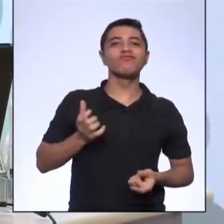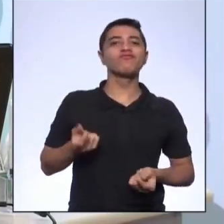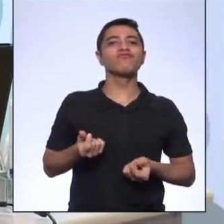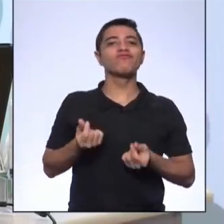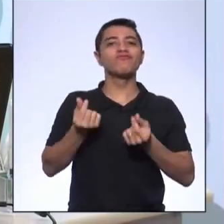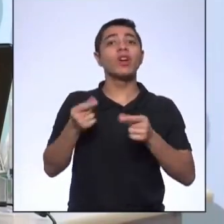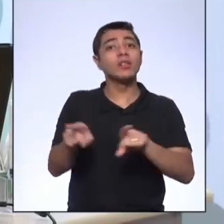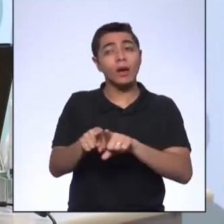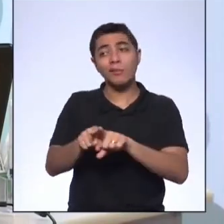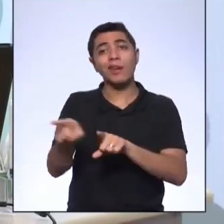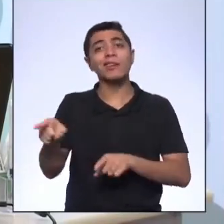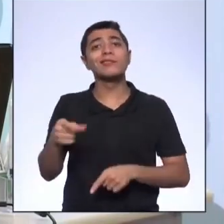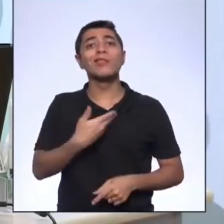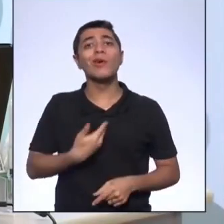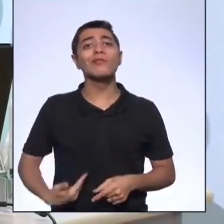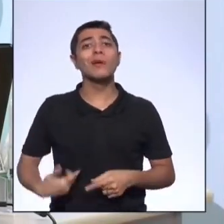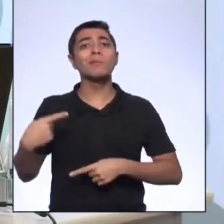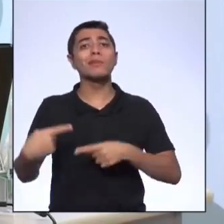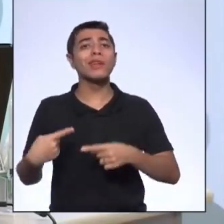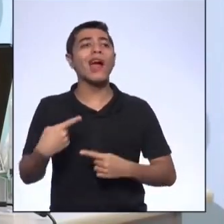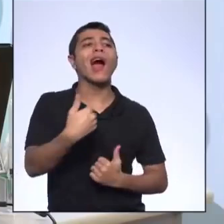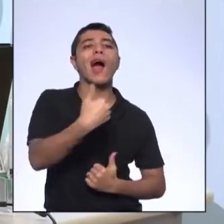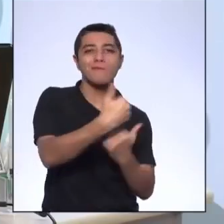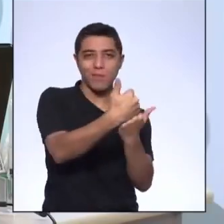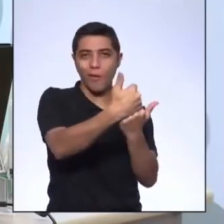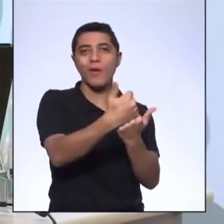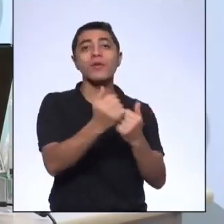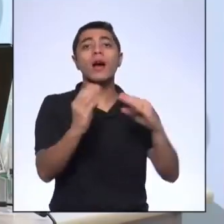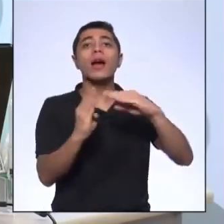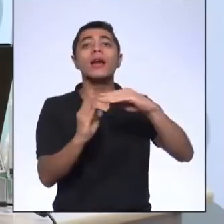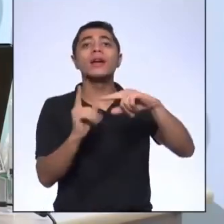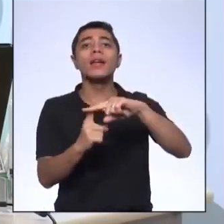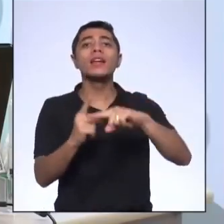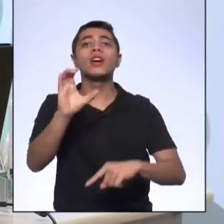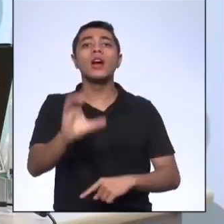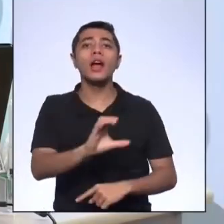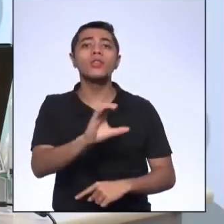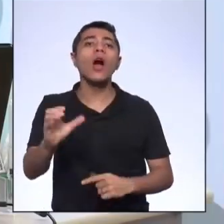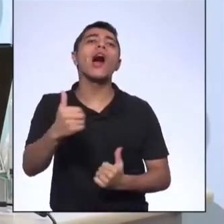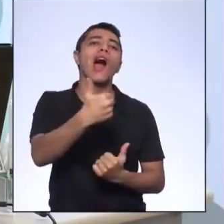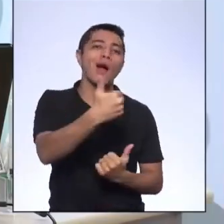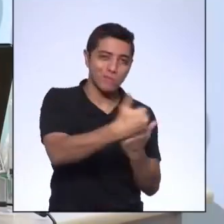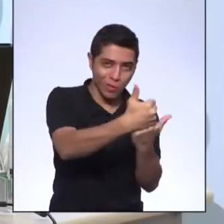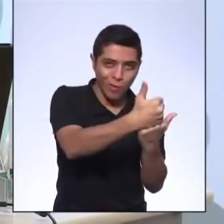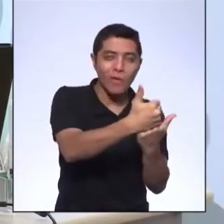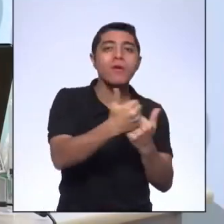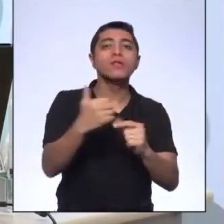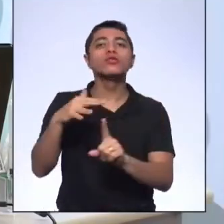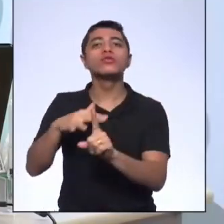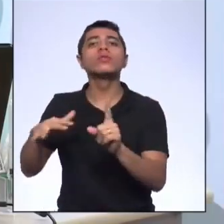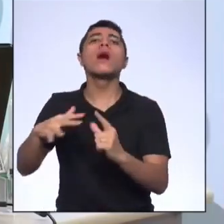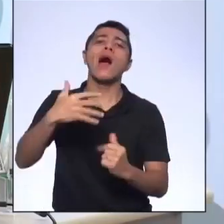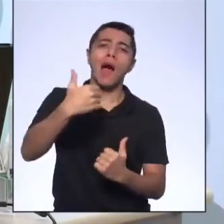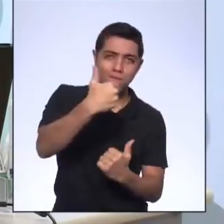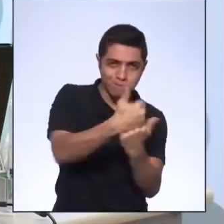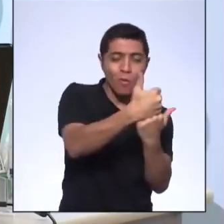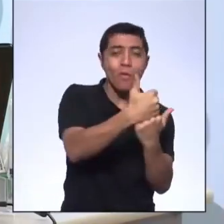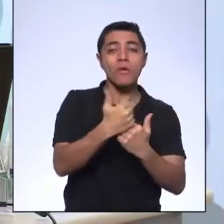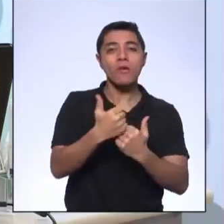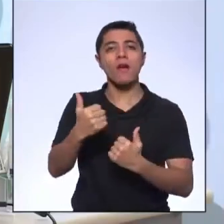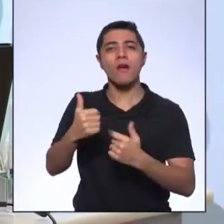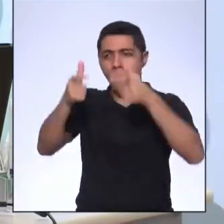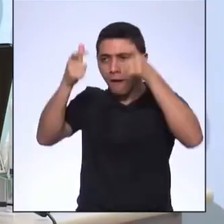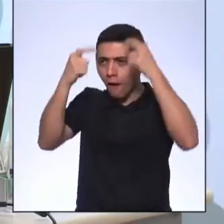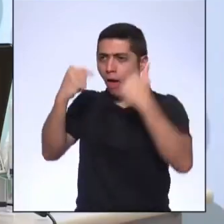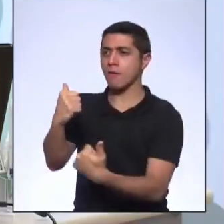burguesia comercial, apoio da nobreza, apoio da Igreja Católica, e esses reis se fortalecem, se consolidam ainda mais, né? Vamos